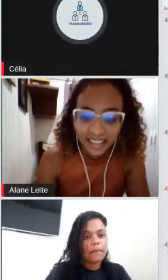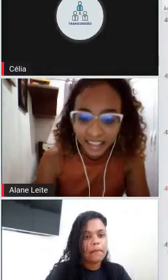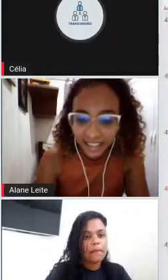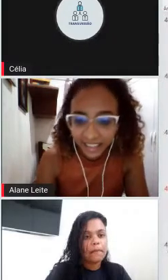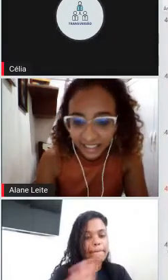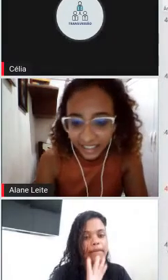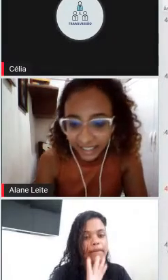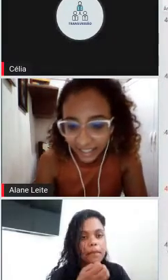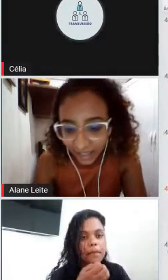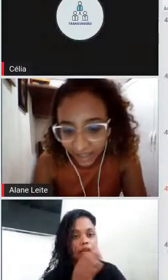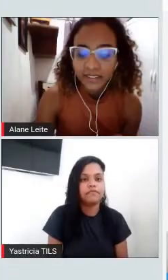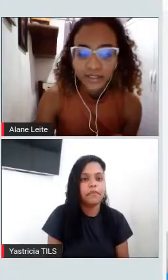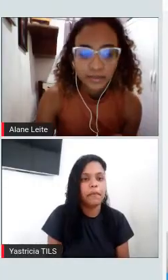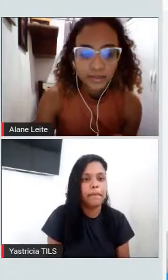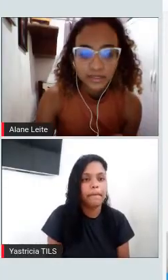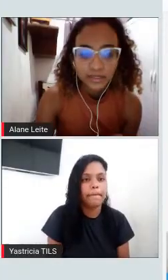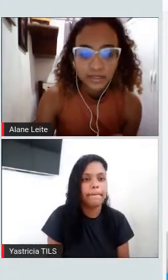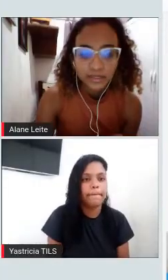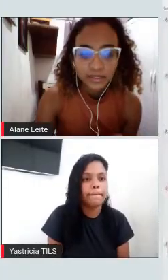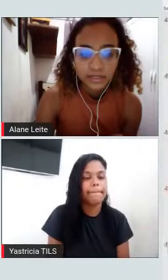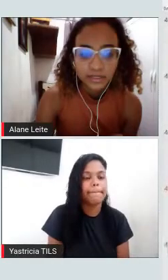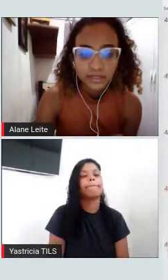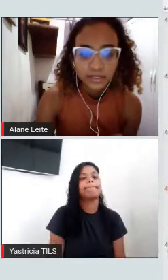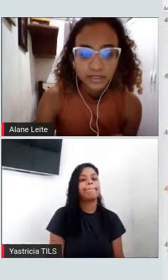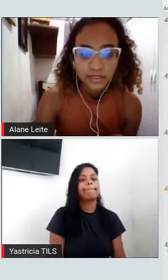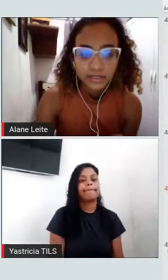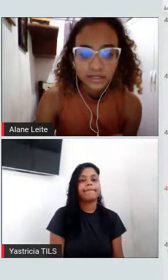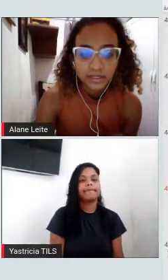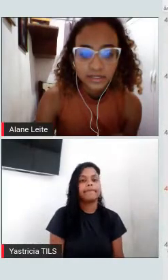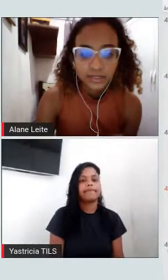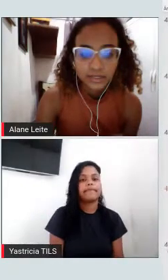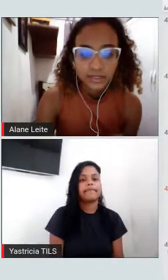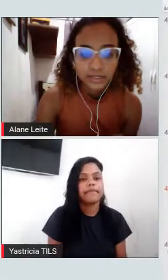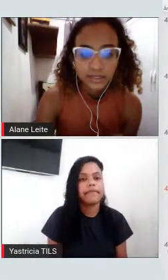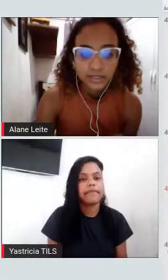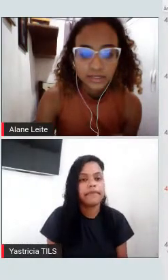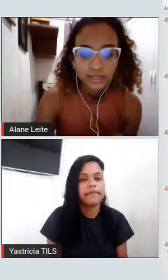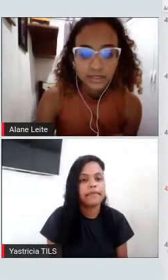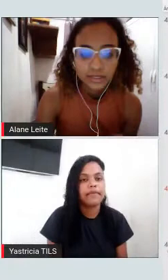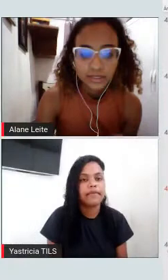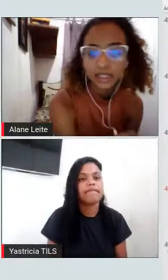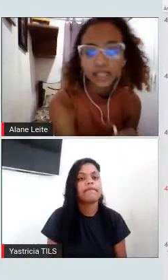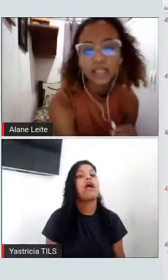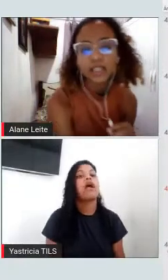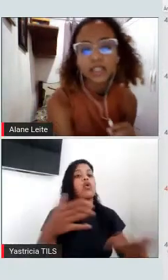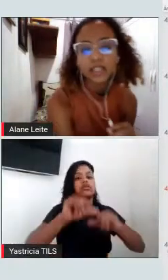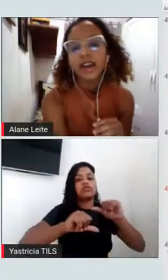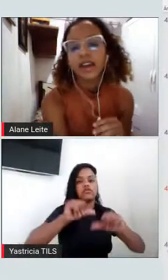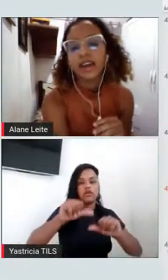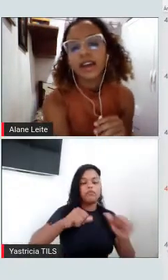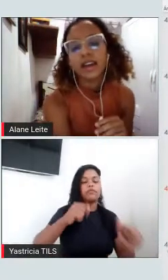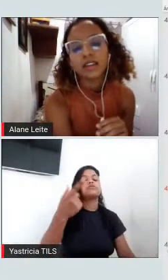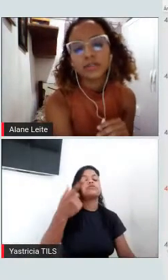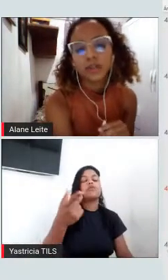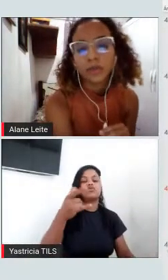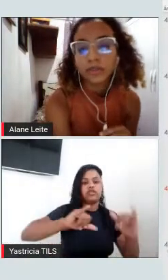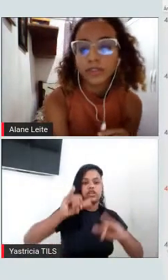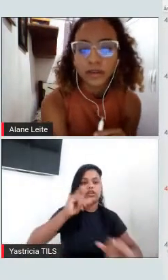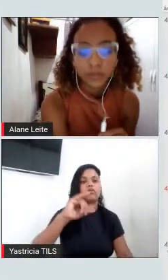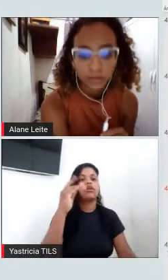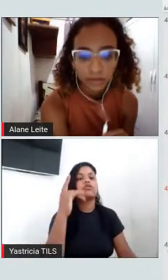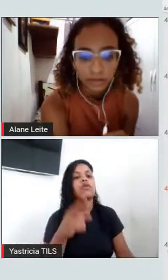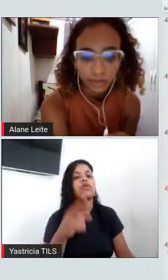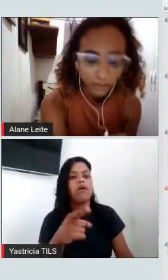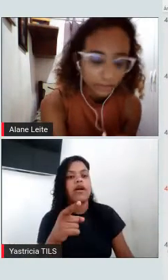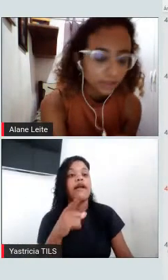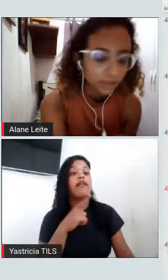algumas perguntas no chat. Vamos lá. As transformações químicas, como eu disse a vocês, elas vão